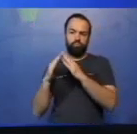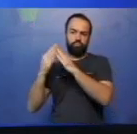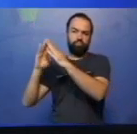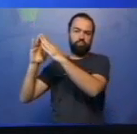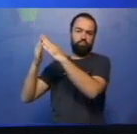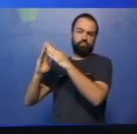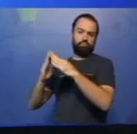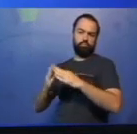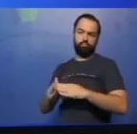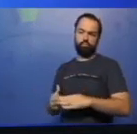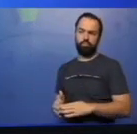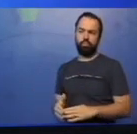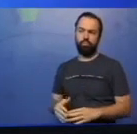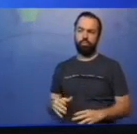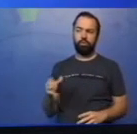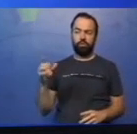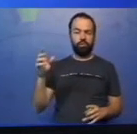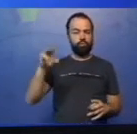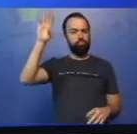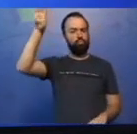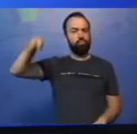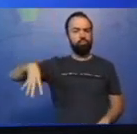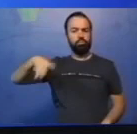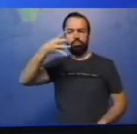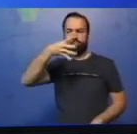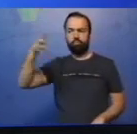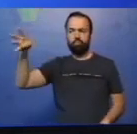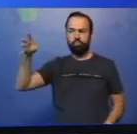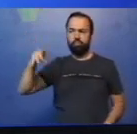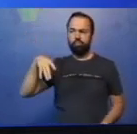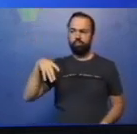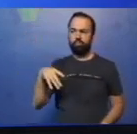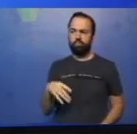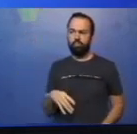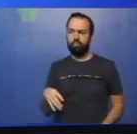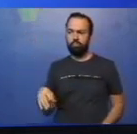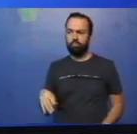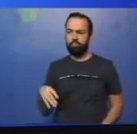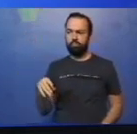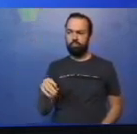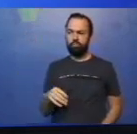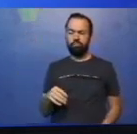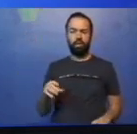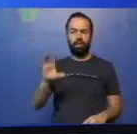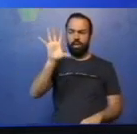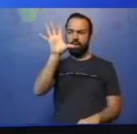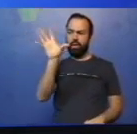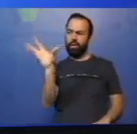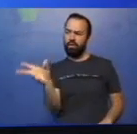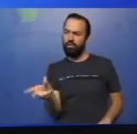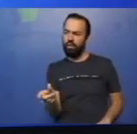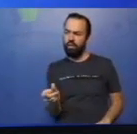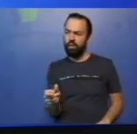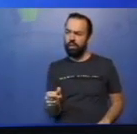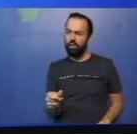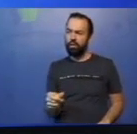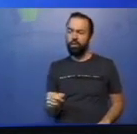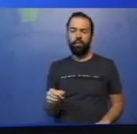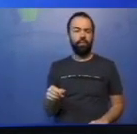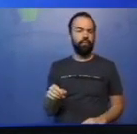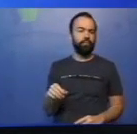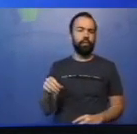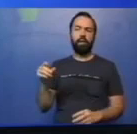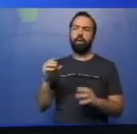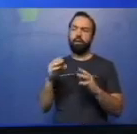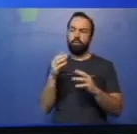91% das pessoas no Sudão vivem em regiões de favela, né? Ou seja, de cada 100 pessoas que vivem no Sudão,